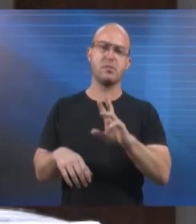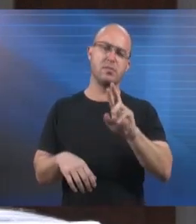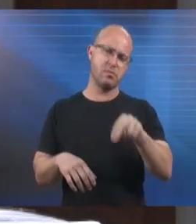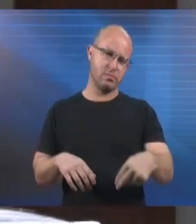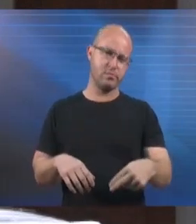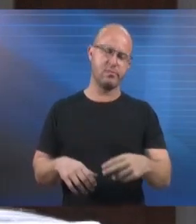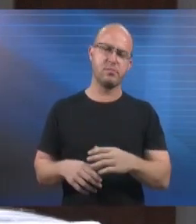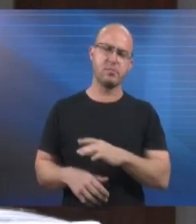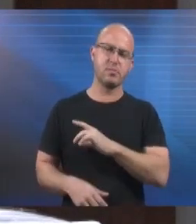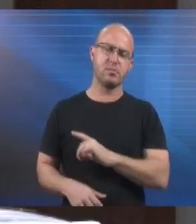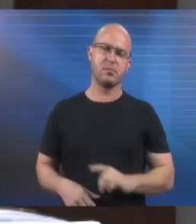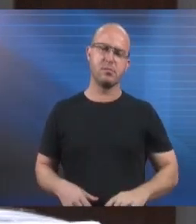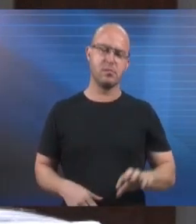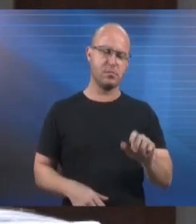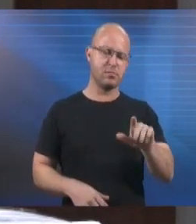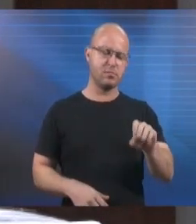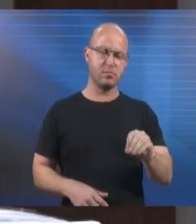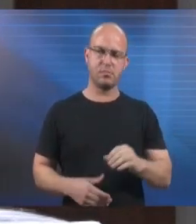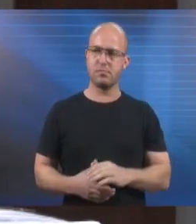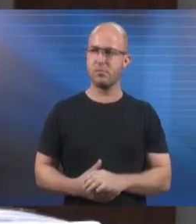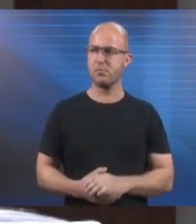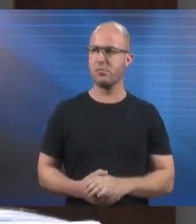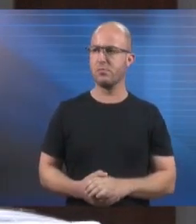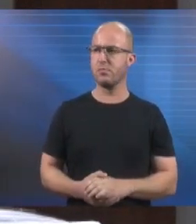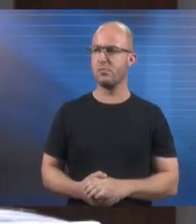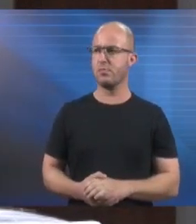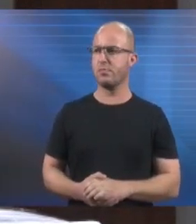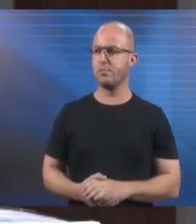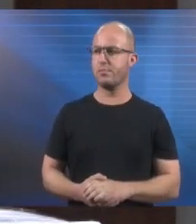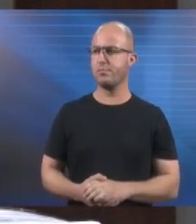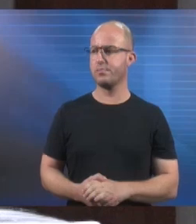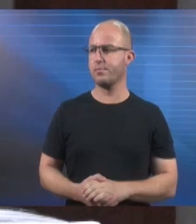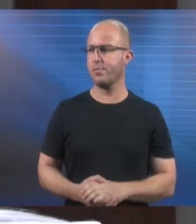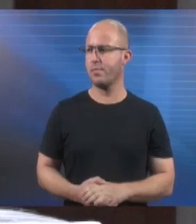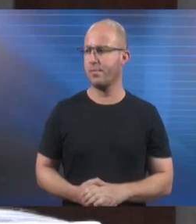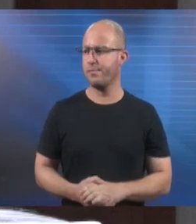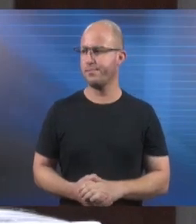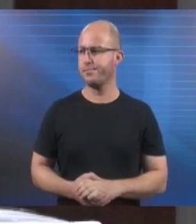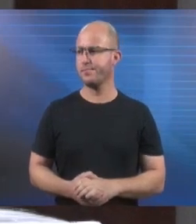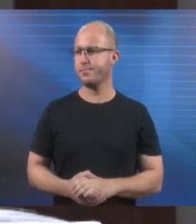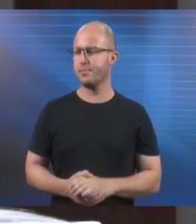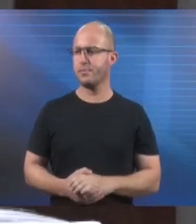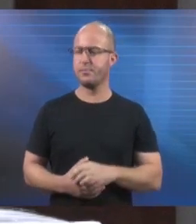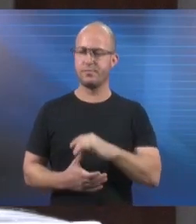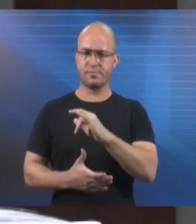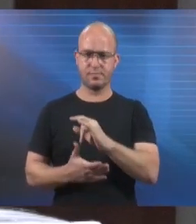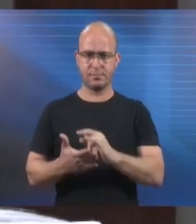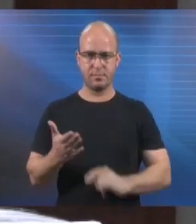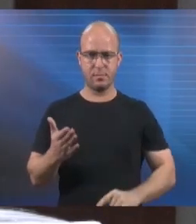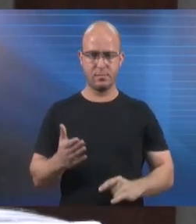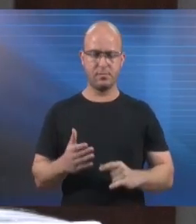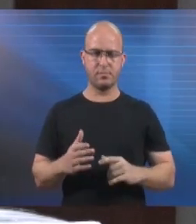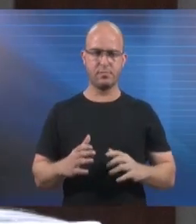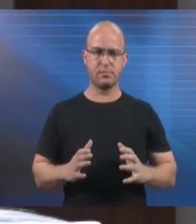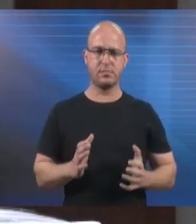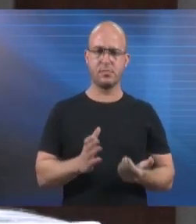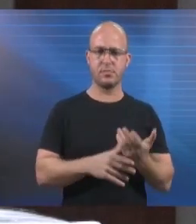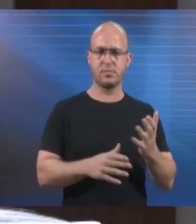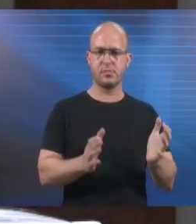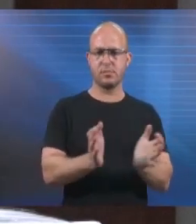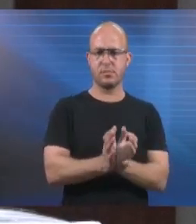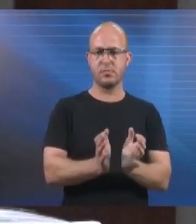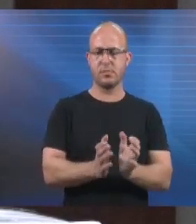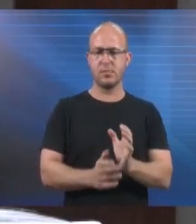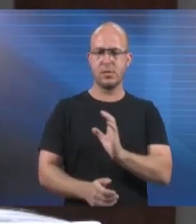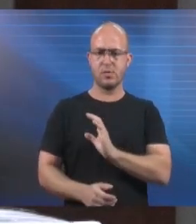Deputado galen tor qu e requerimento para construção da frente parlamentar de Apoio aos